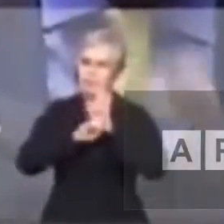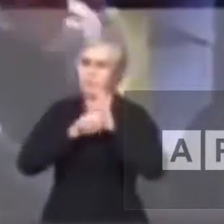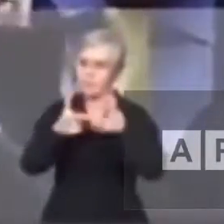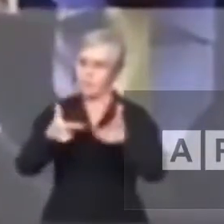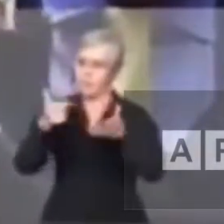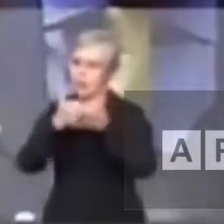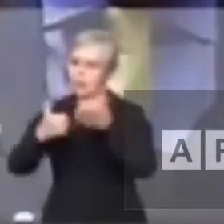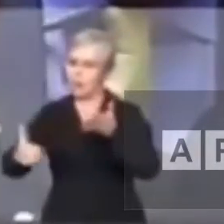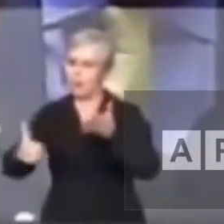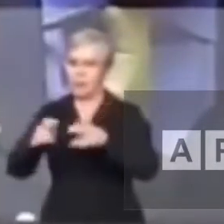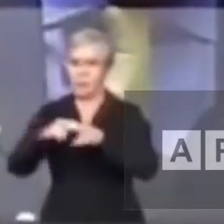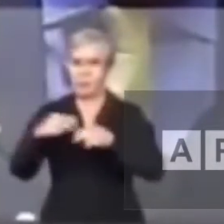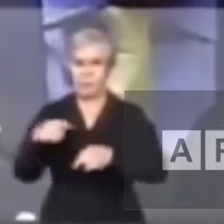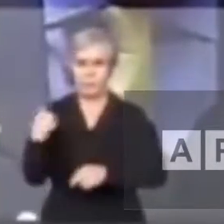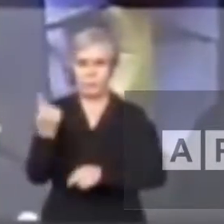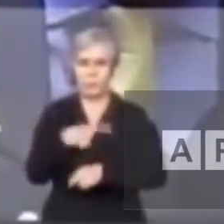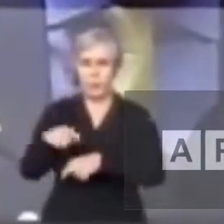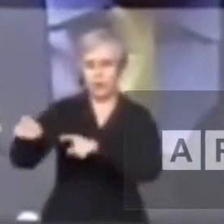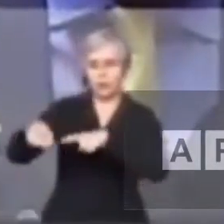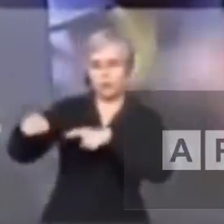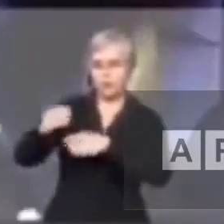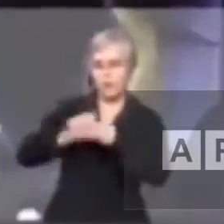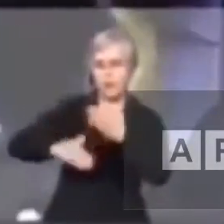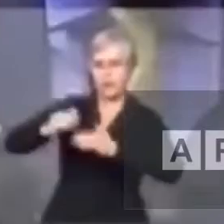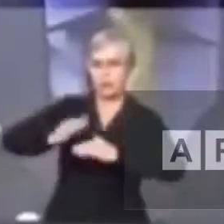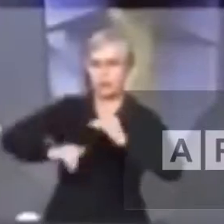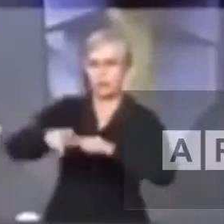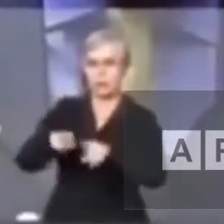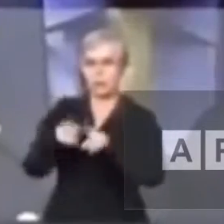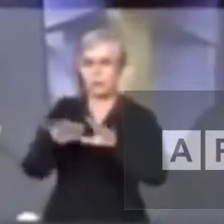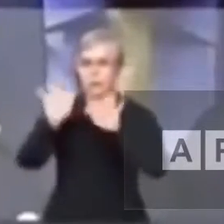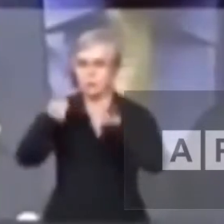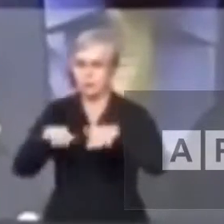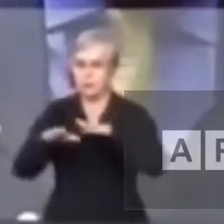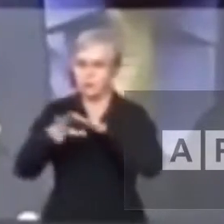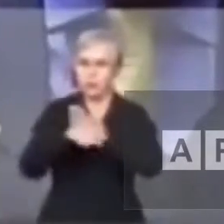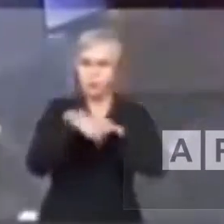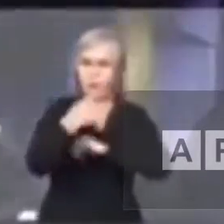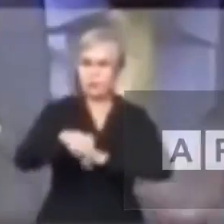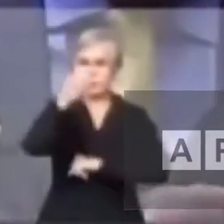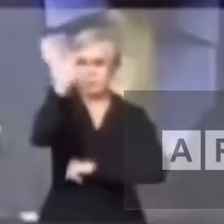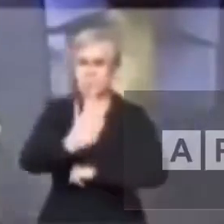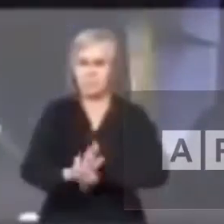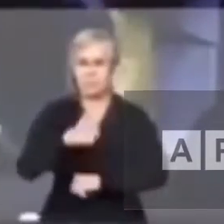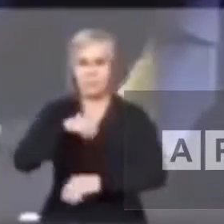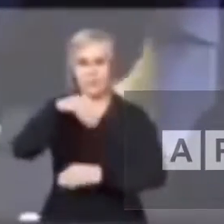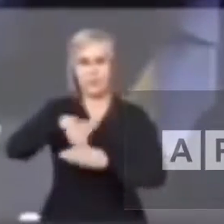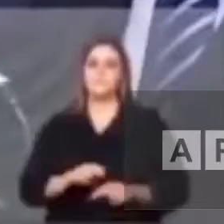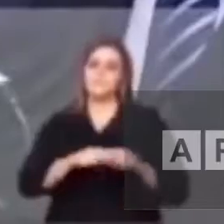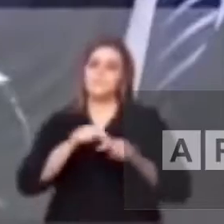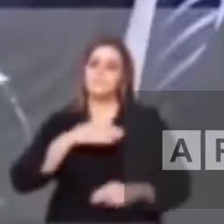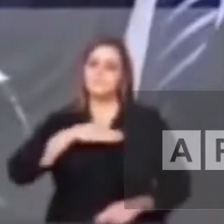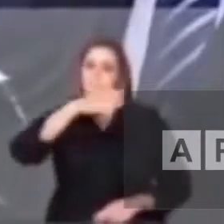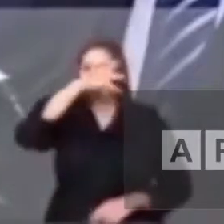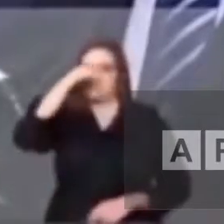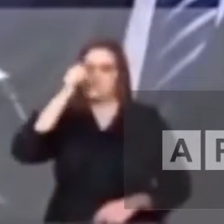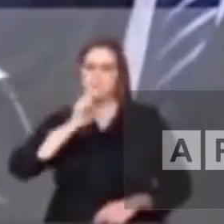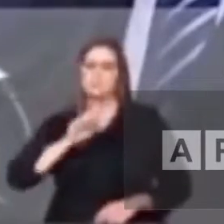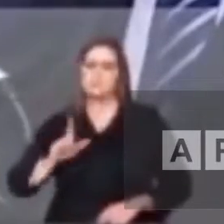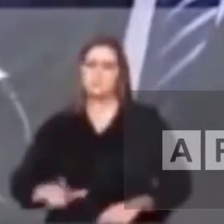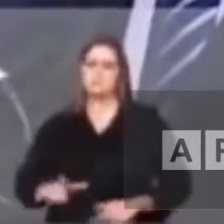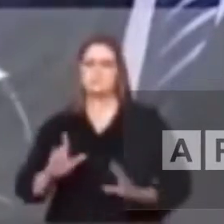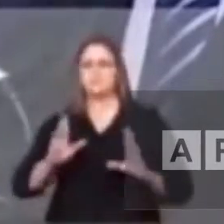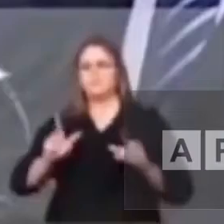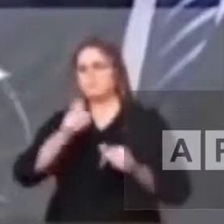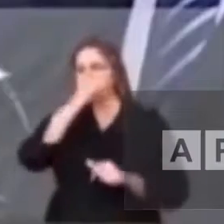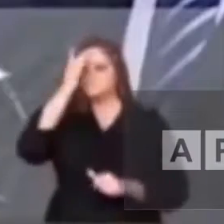Desarmamento, pelos nossos agricultores e pelo fim da corrupção no Brasil, eu voto sim. Por todos que foram